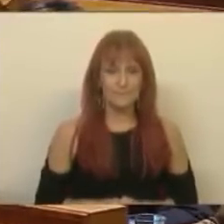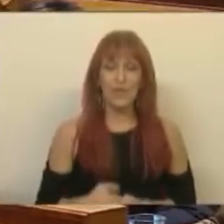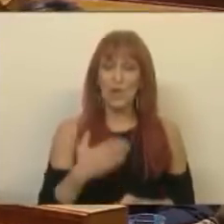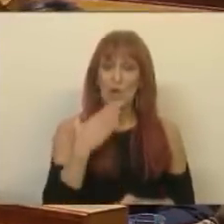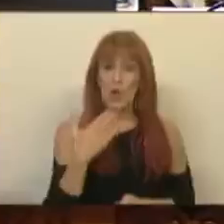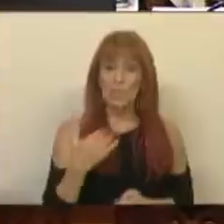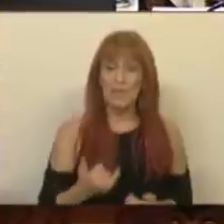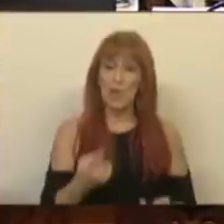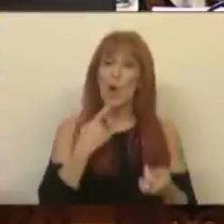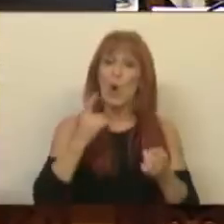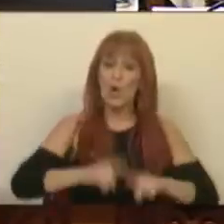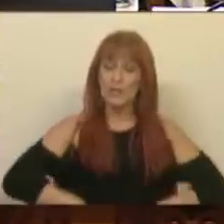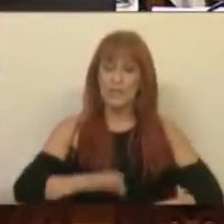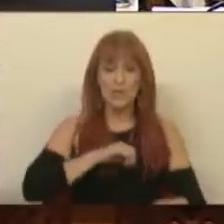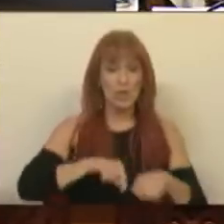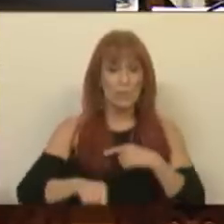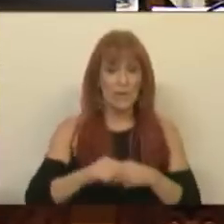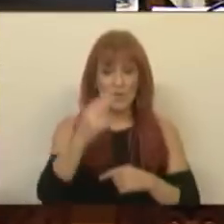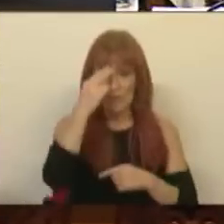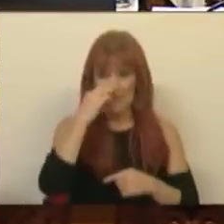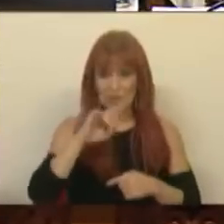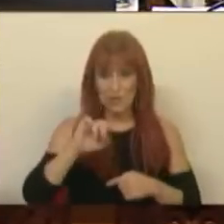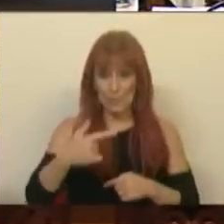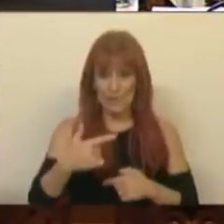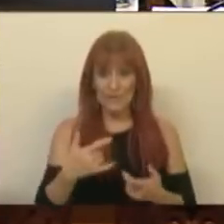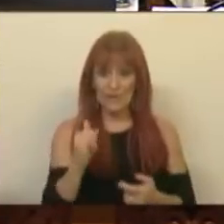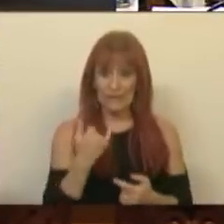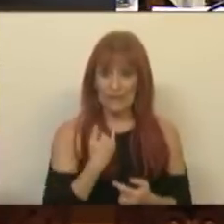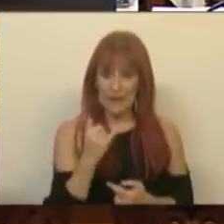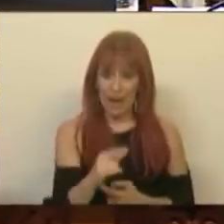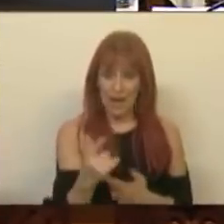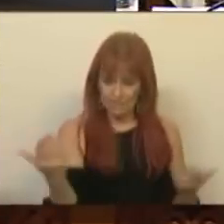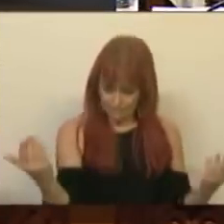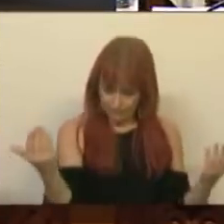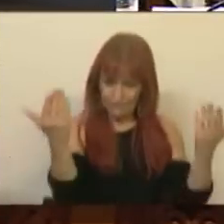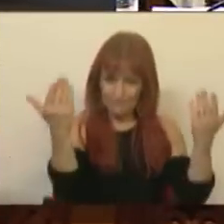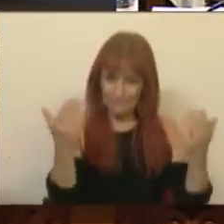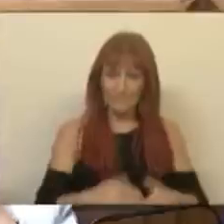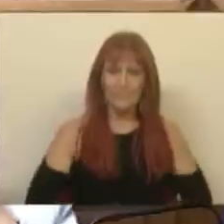Obrigado tenha de novo a palavra senhor Deputado Guimarães pinto de